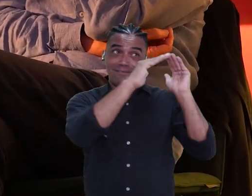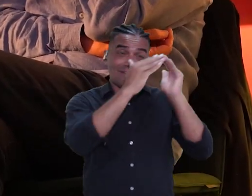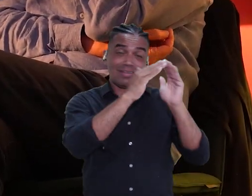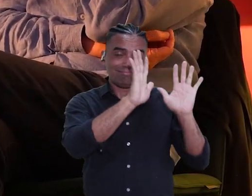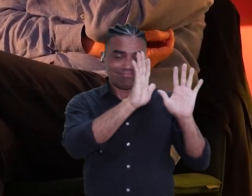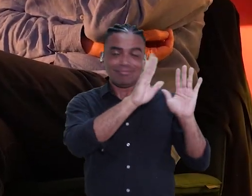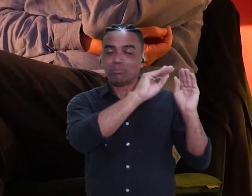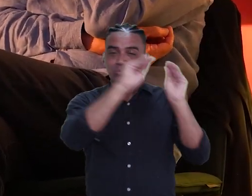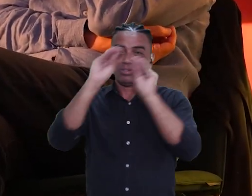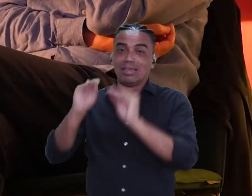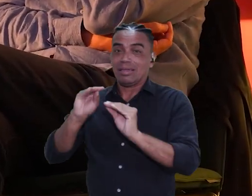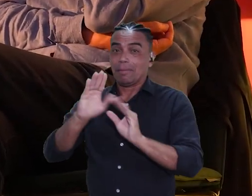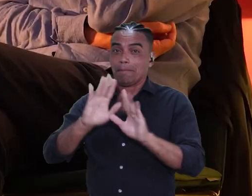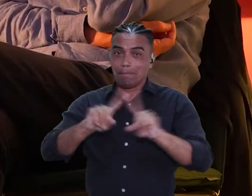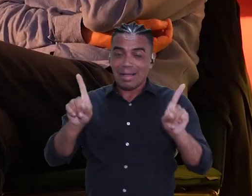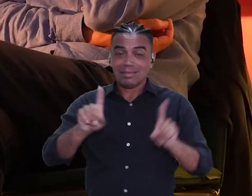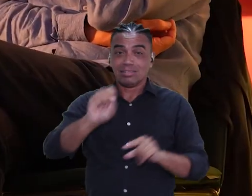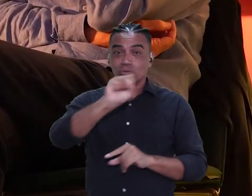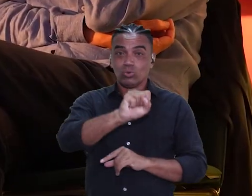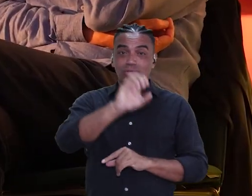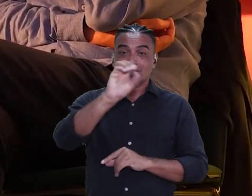sou 80%